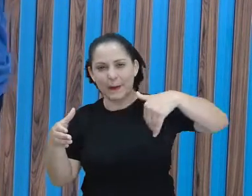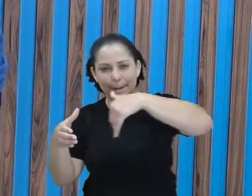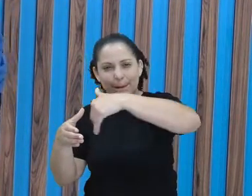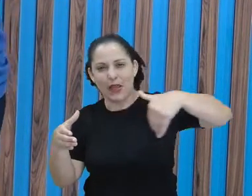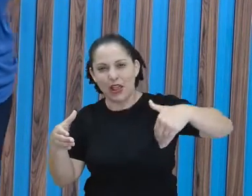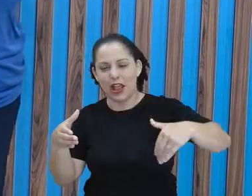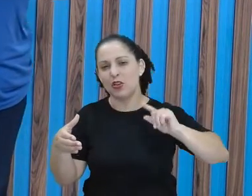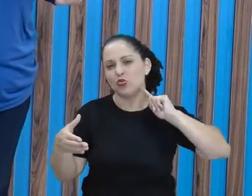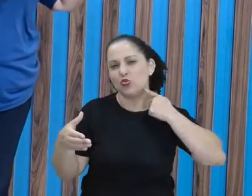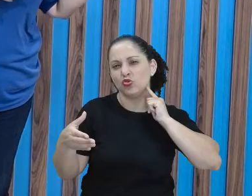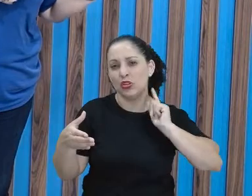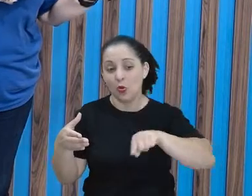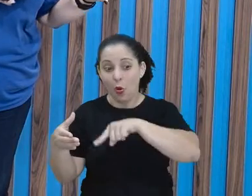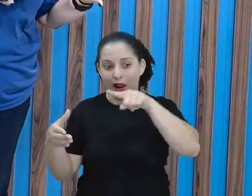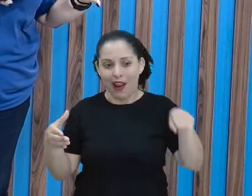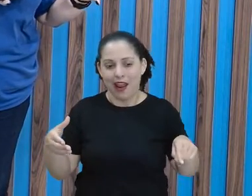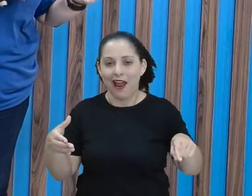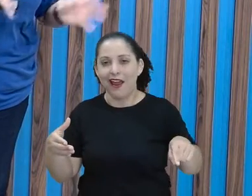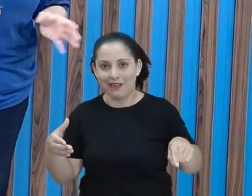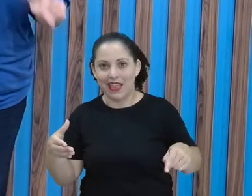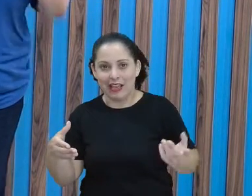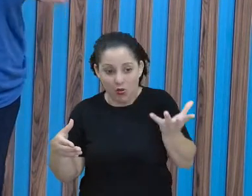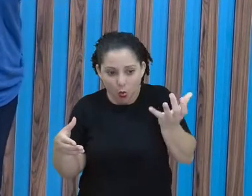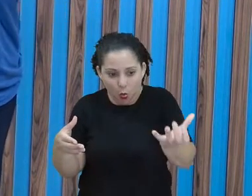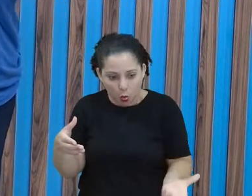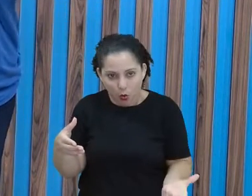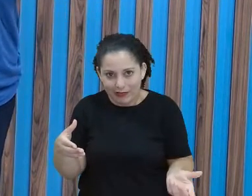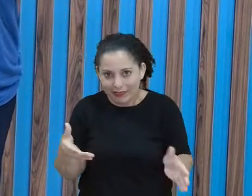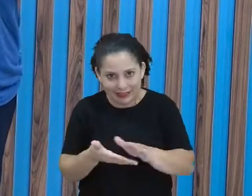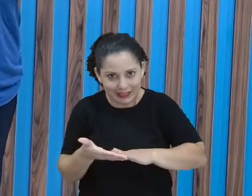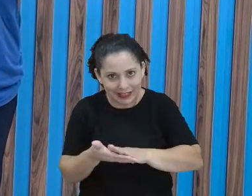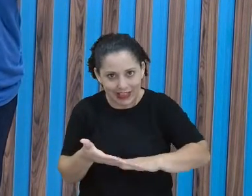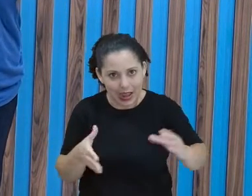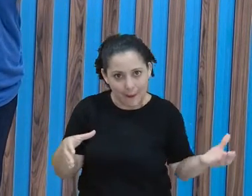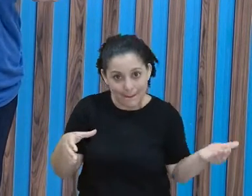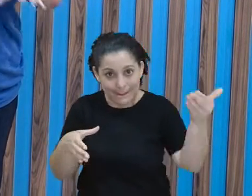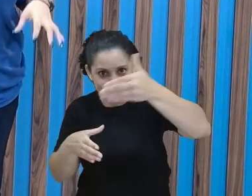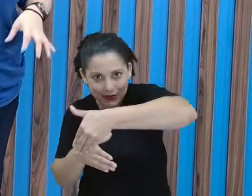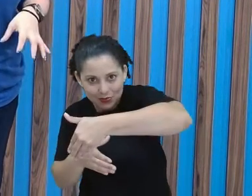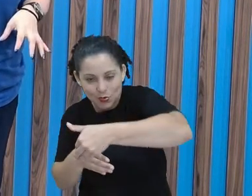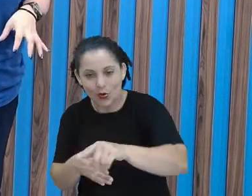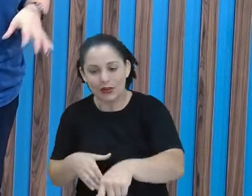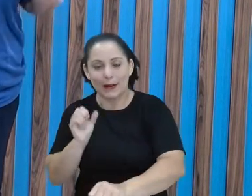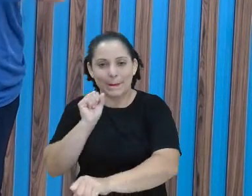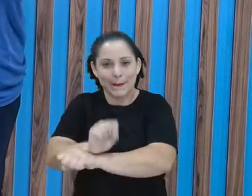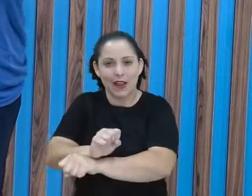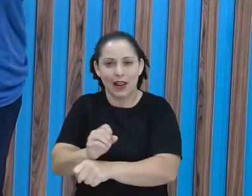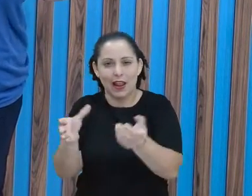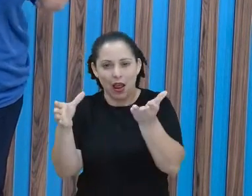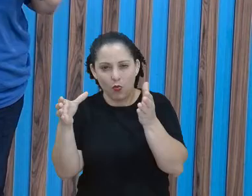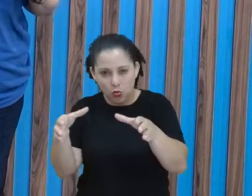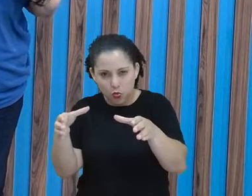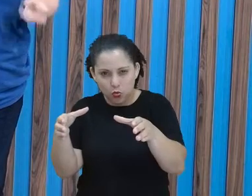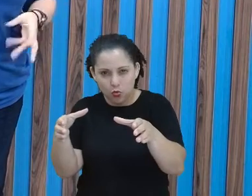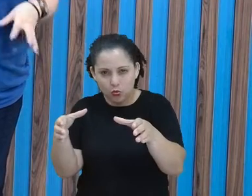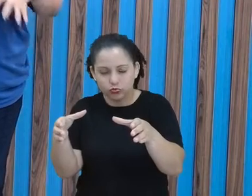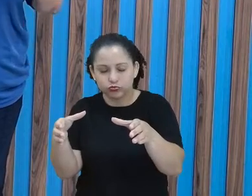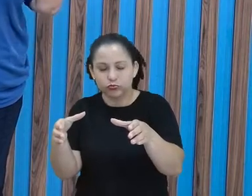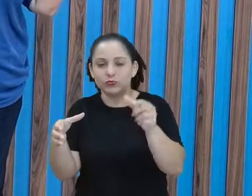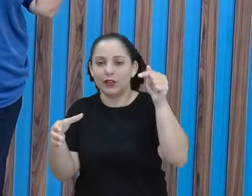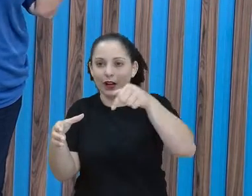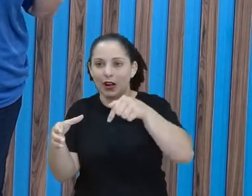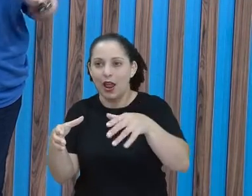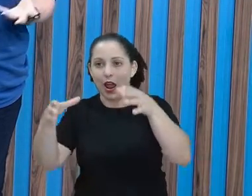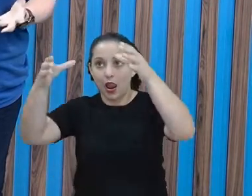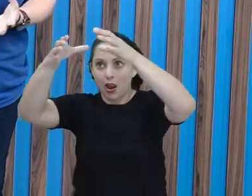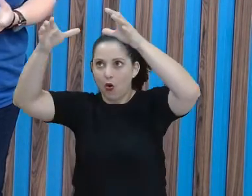que não ficou lá na floculação para poder ficar ali retido nesse filtro, que é um